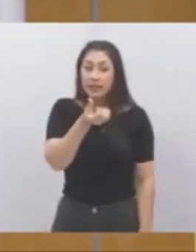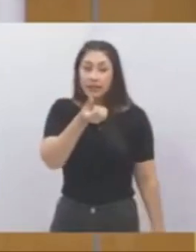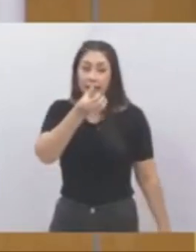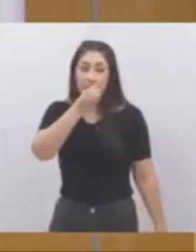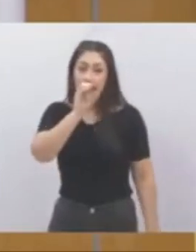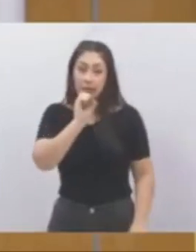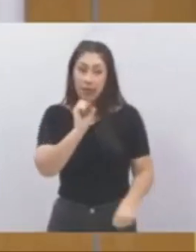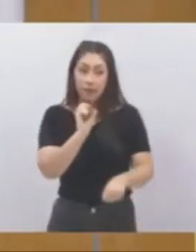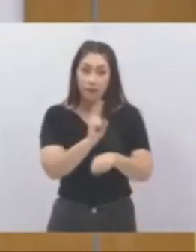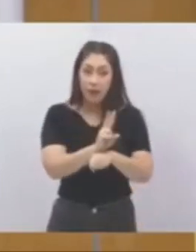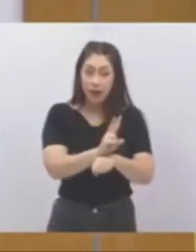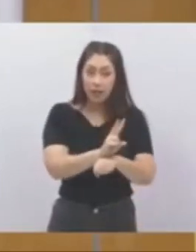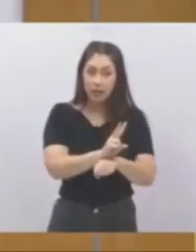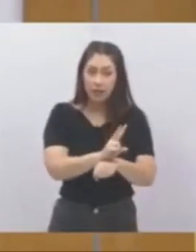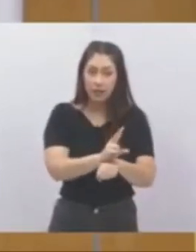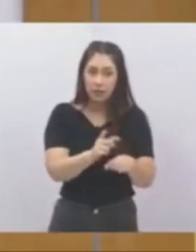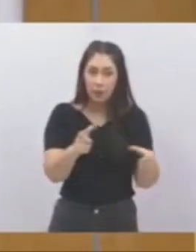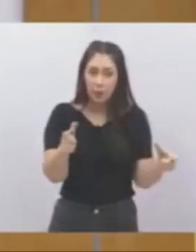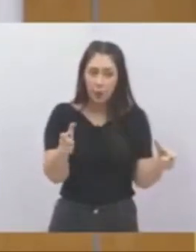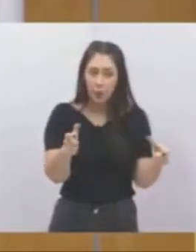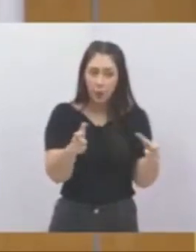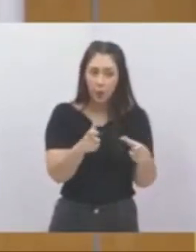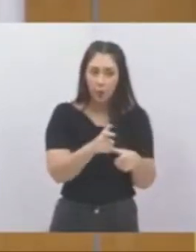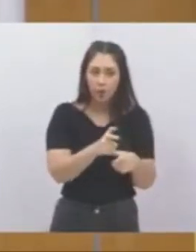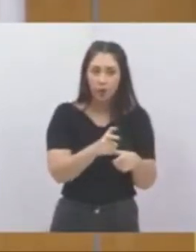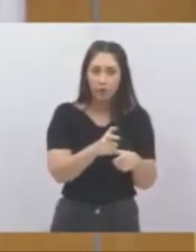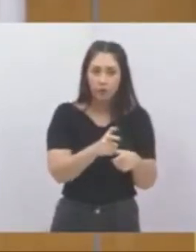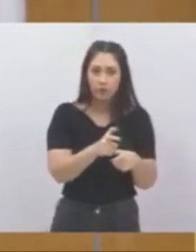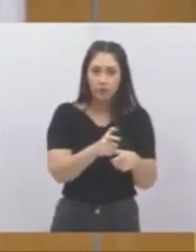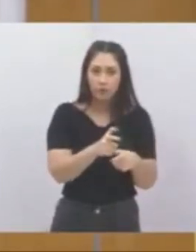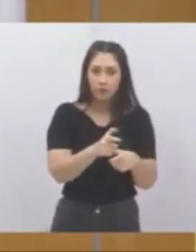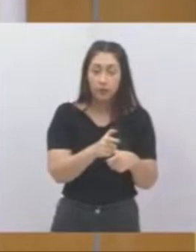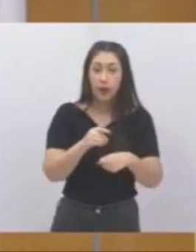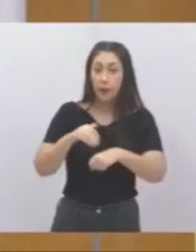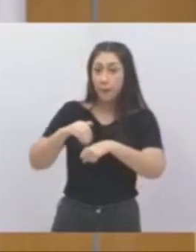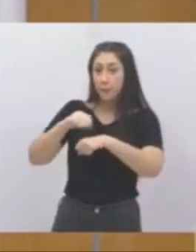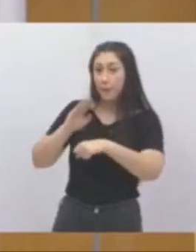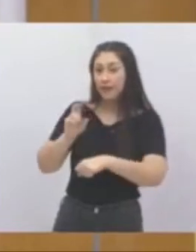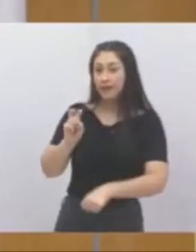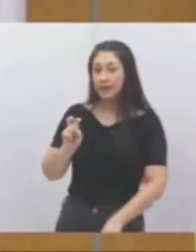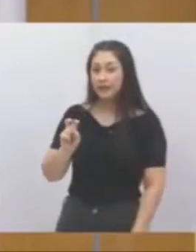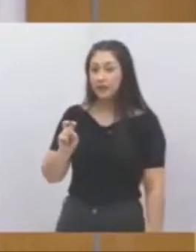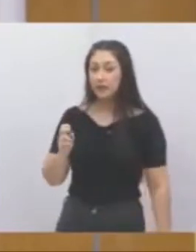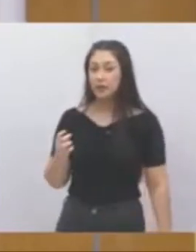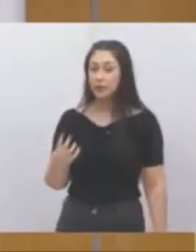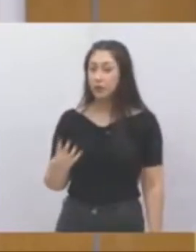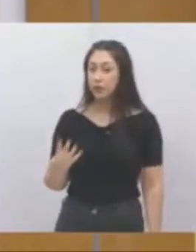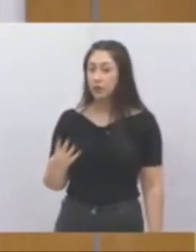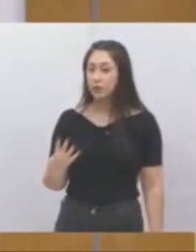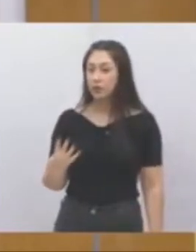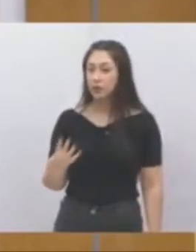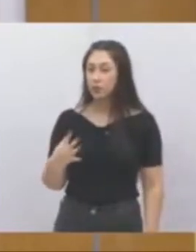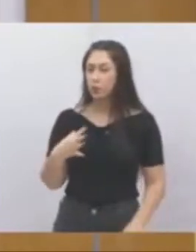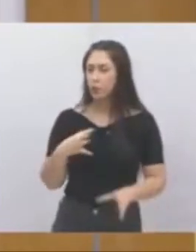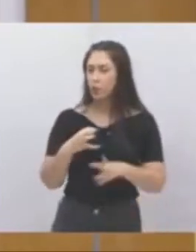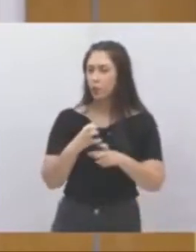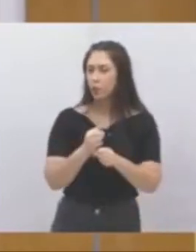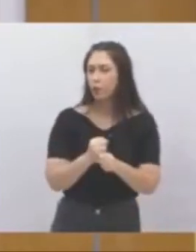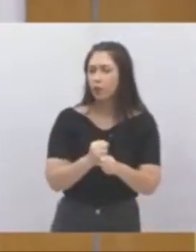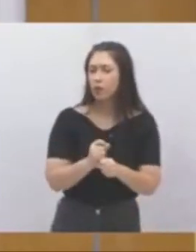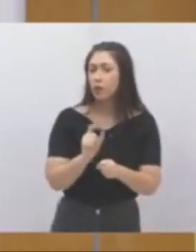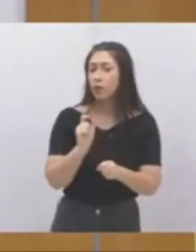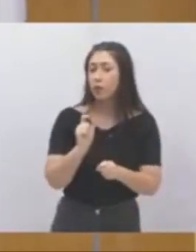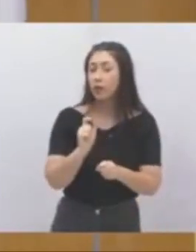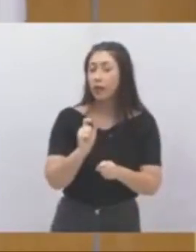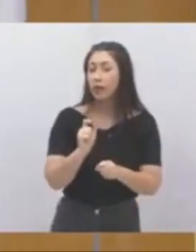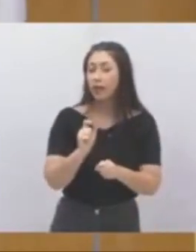profissionais, que são os auxiliares de enfermagem, e acrescentando 54, a conta é simples.